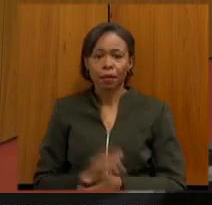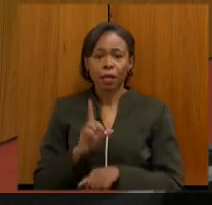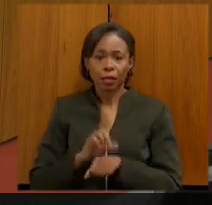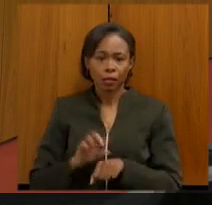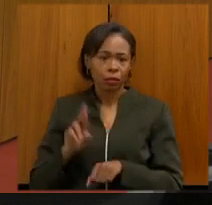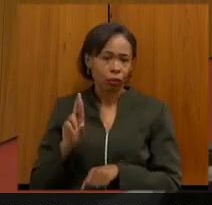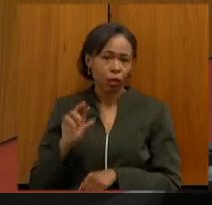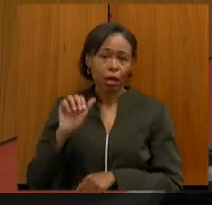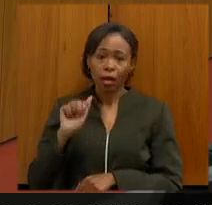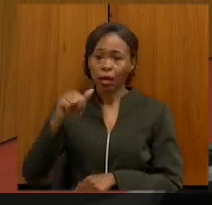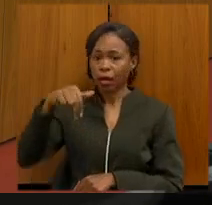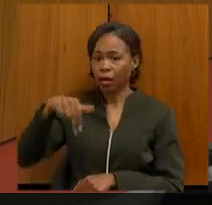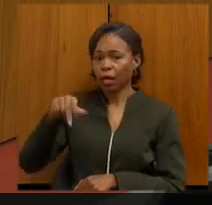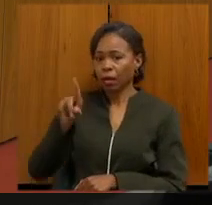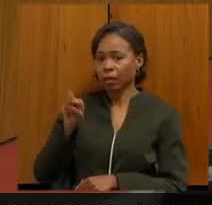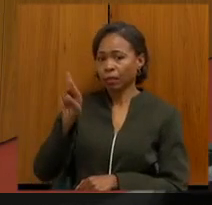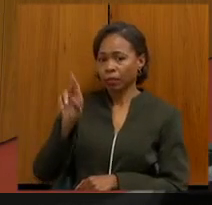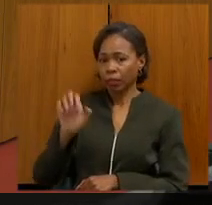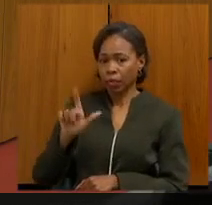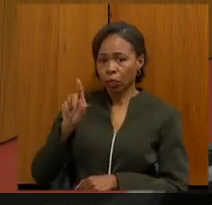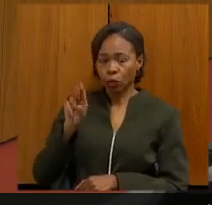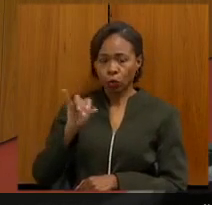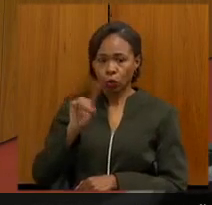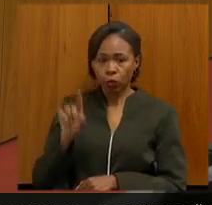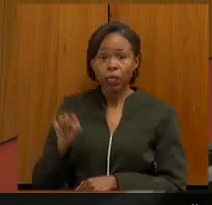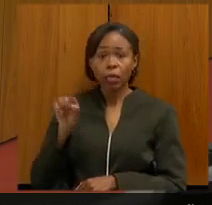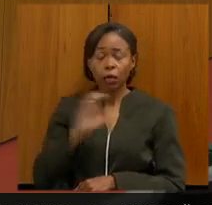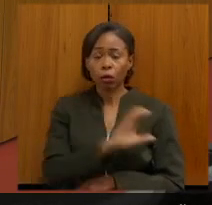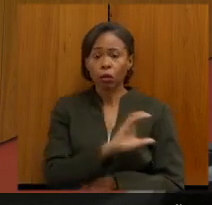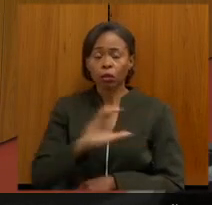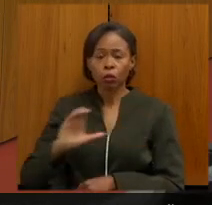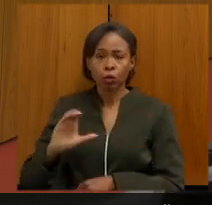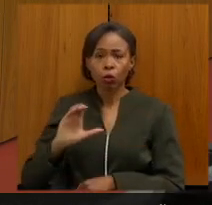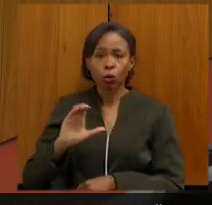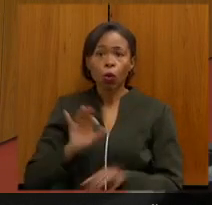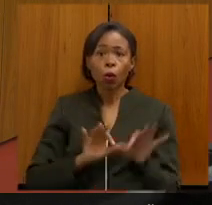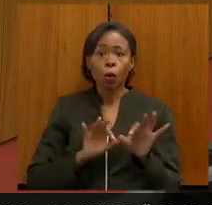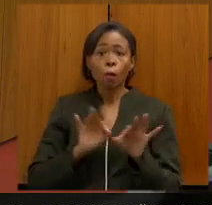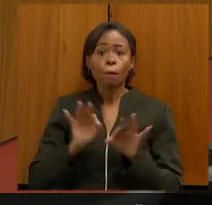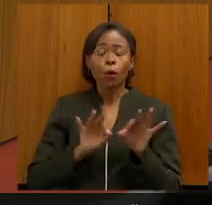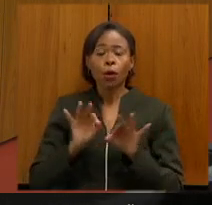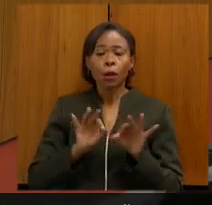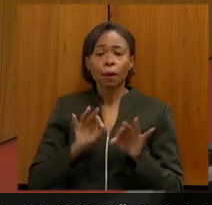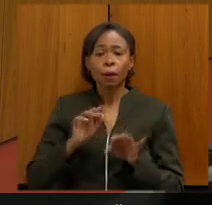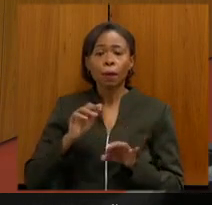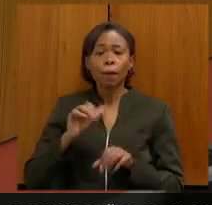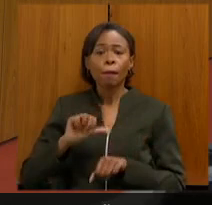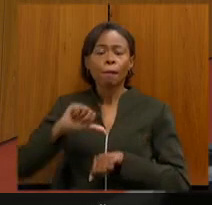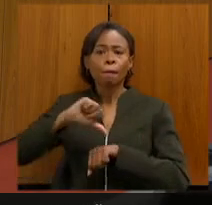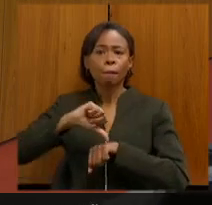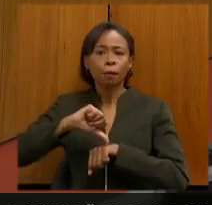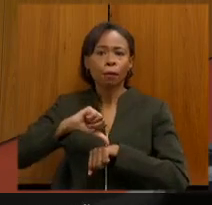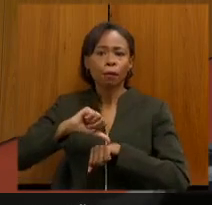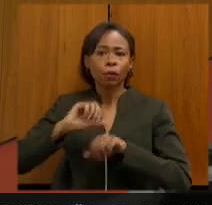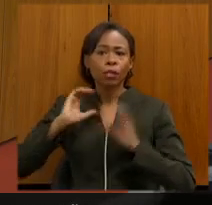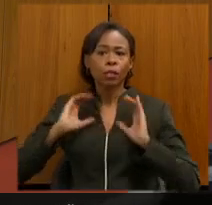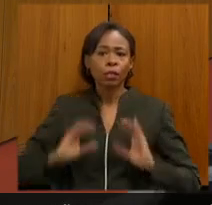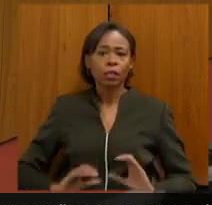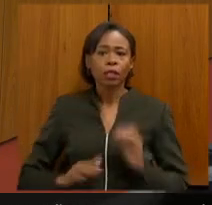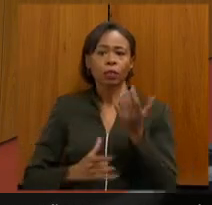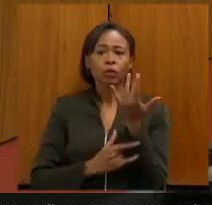Doutor André Luis Freitas Dias coordenador do programa polos de cidadania da UFMG Pode ficar à